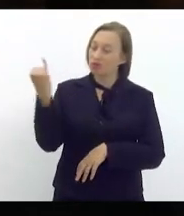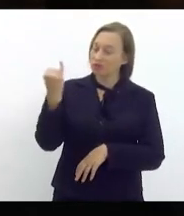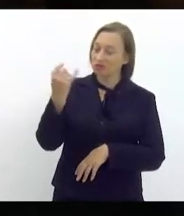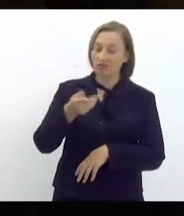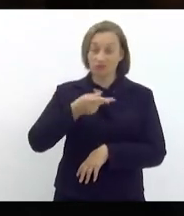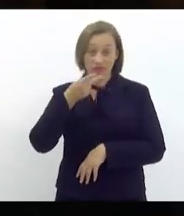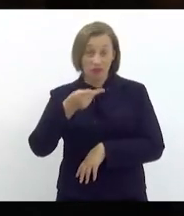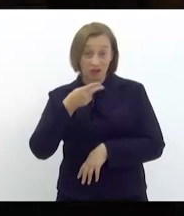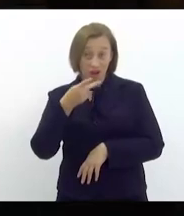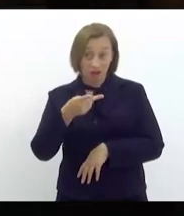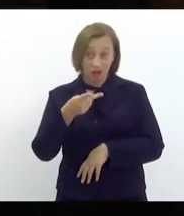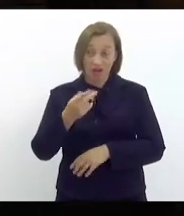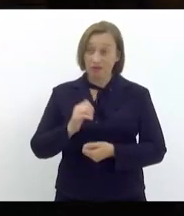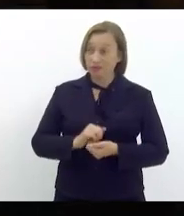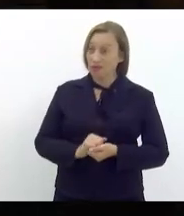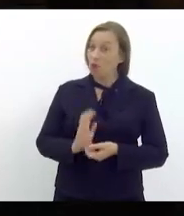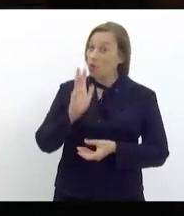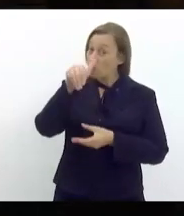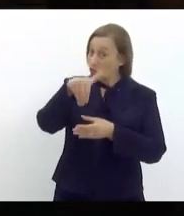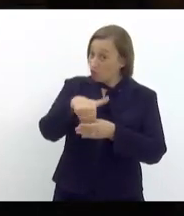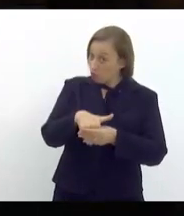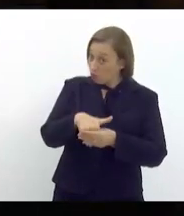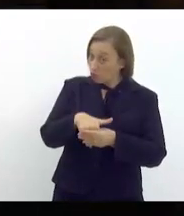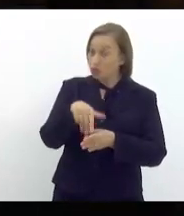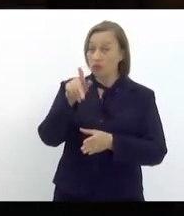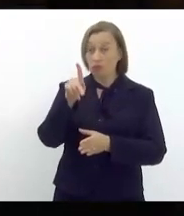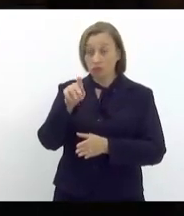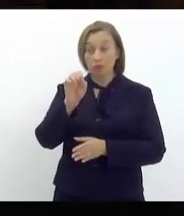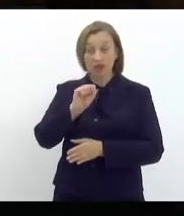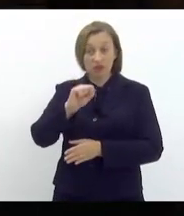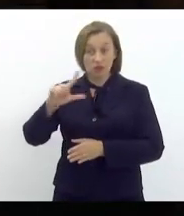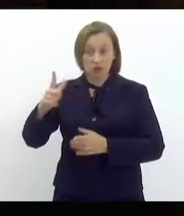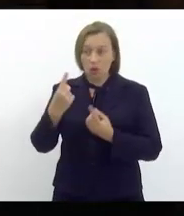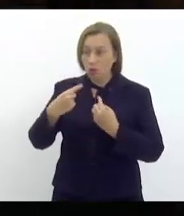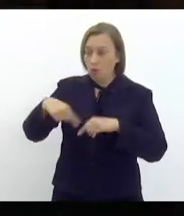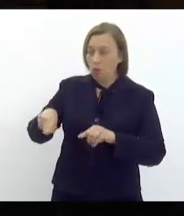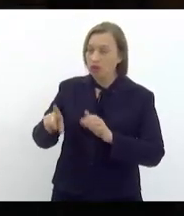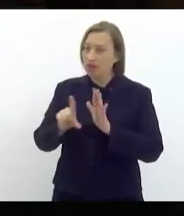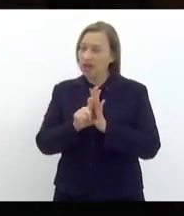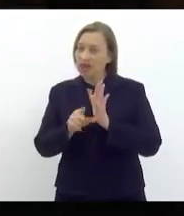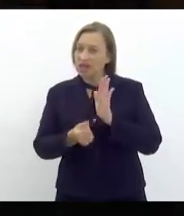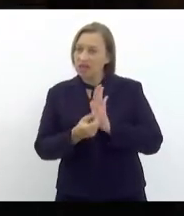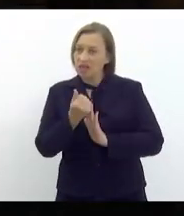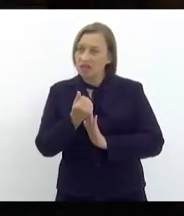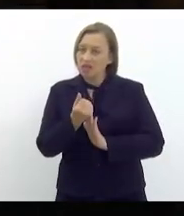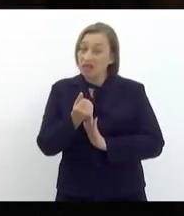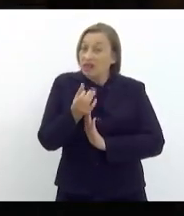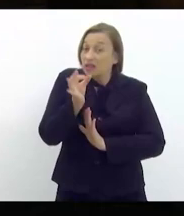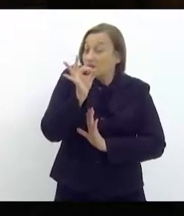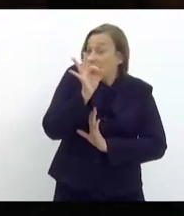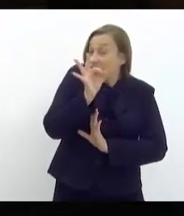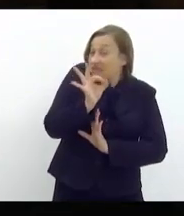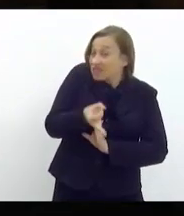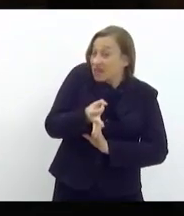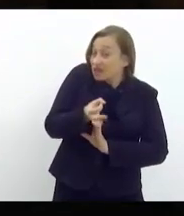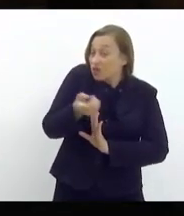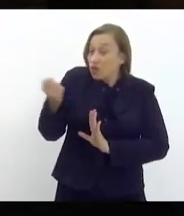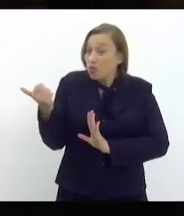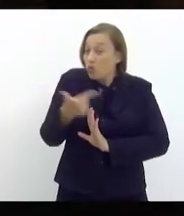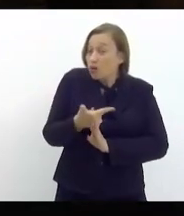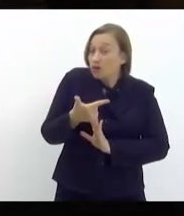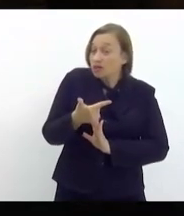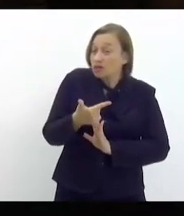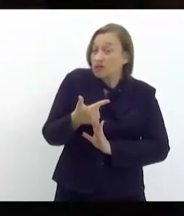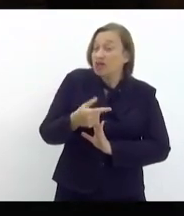abrir o caminho aqui o voto do PSOL contra a LDO é tão legítimo quanto o voto de quem